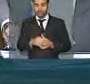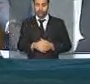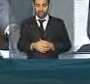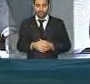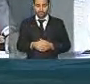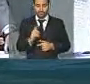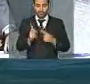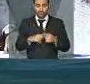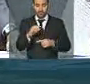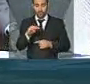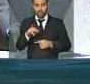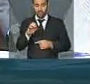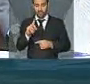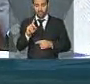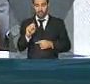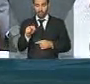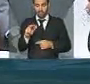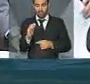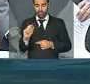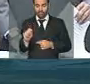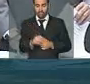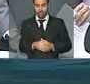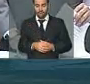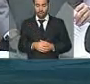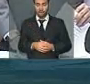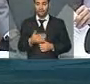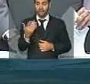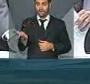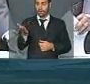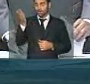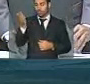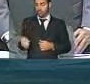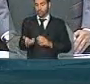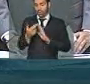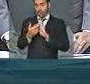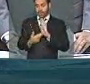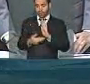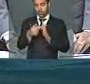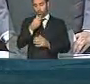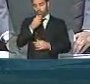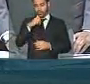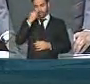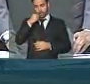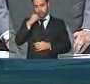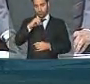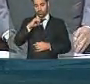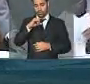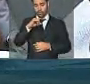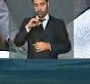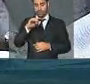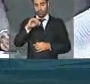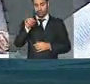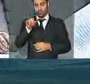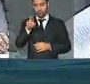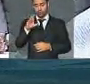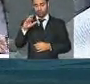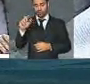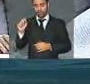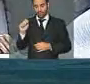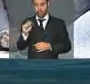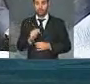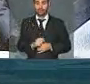Presidente, o relator senador Romero Juca diligentemente, enquanto